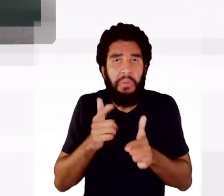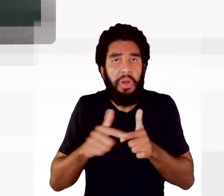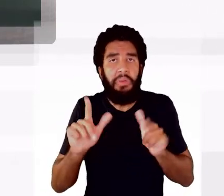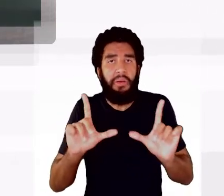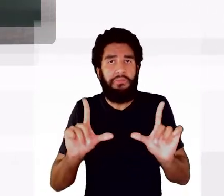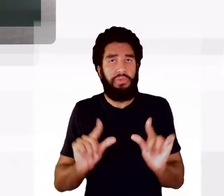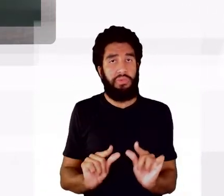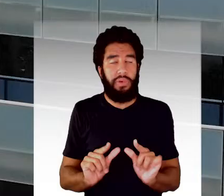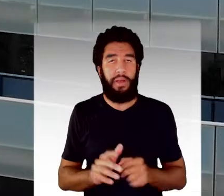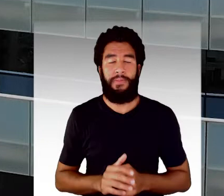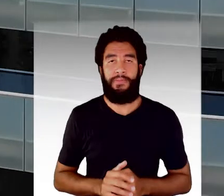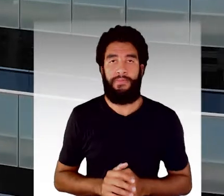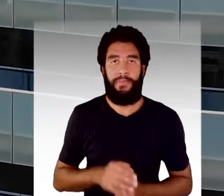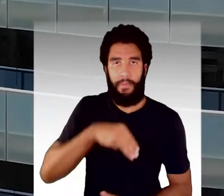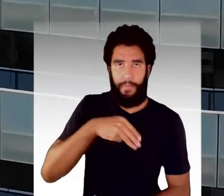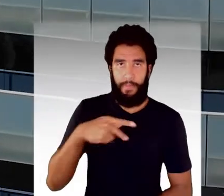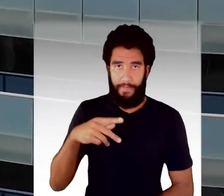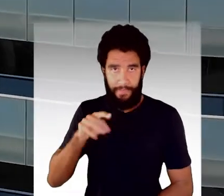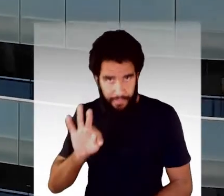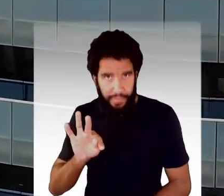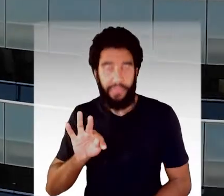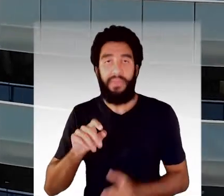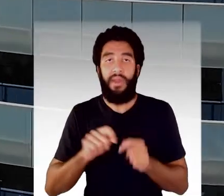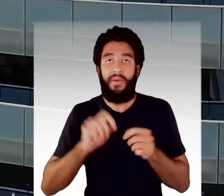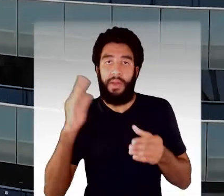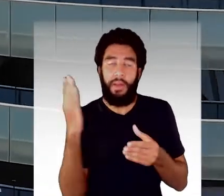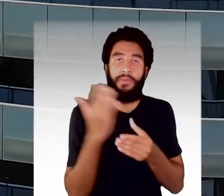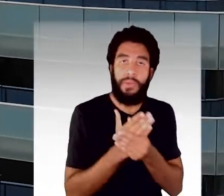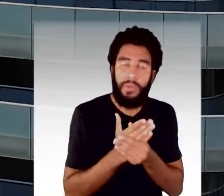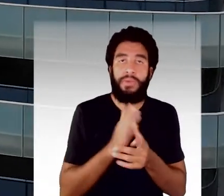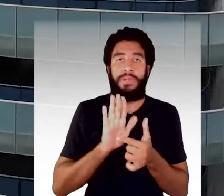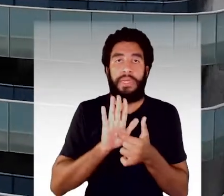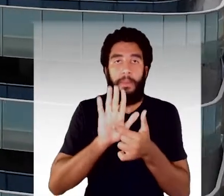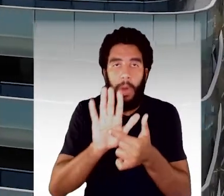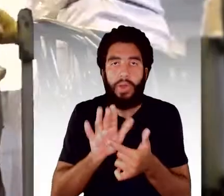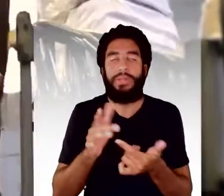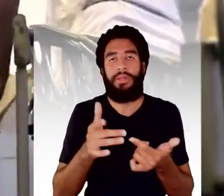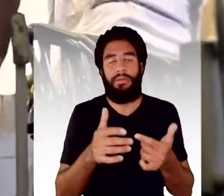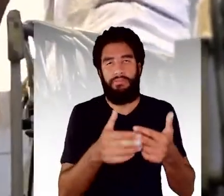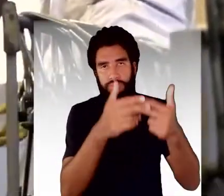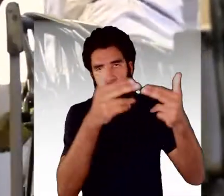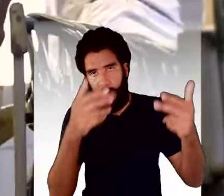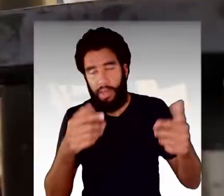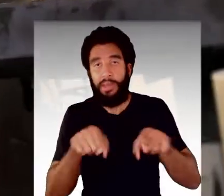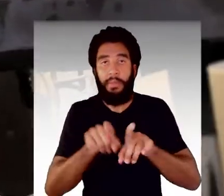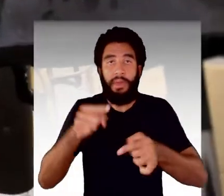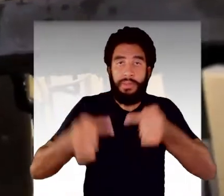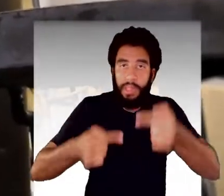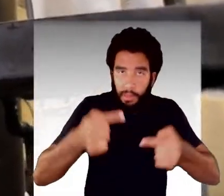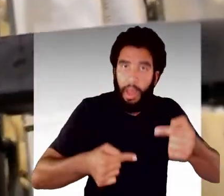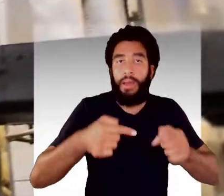faltando, é menos problema. O Ministério Público do Trabalho tem realizado ações que envolvem as condições em